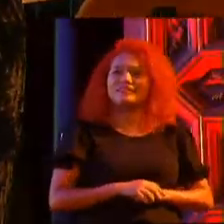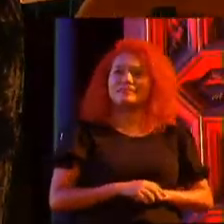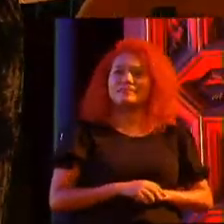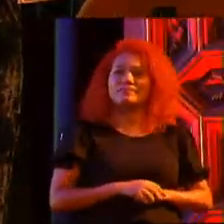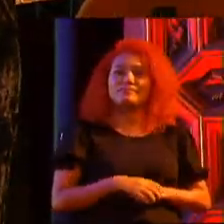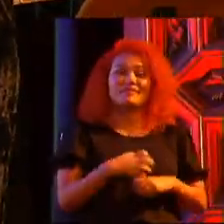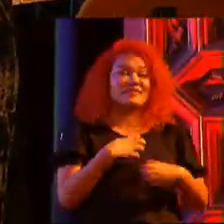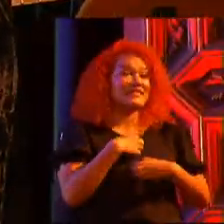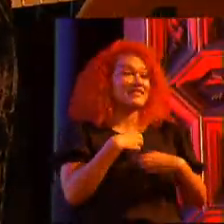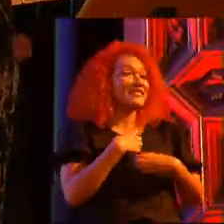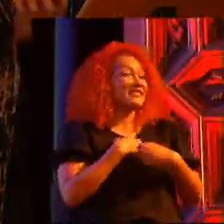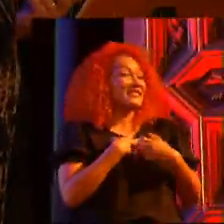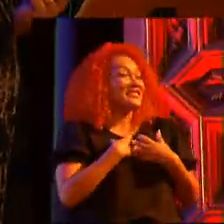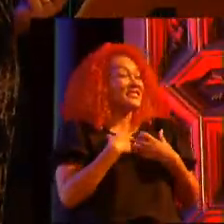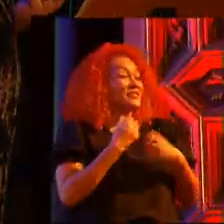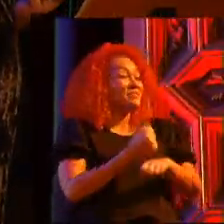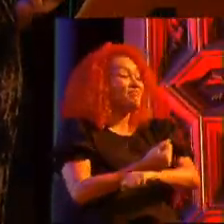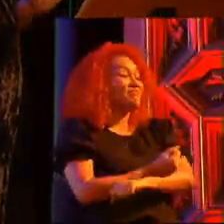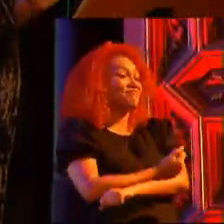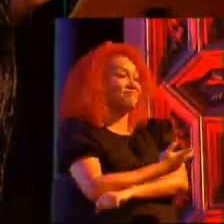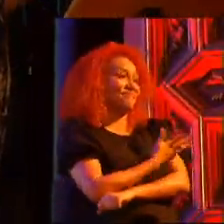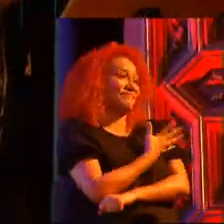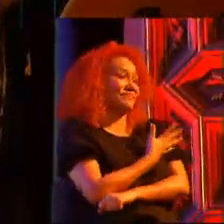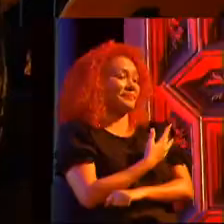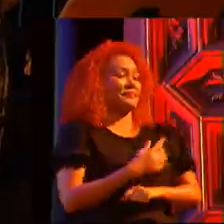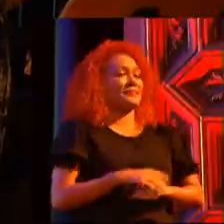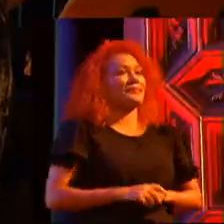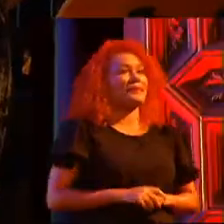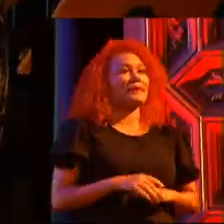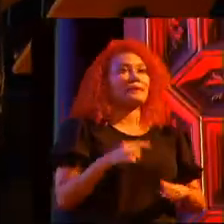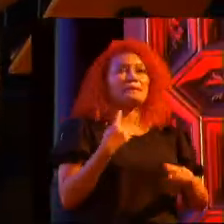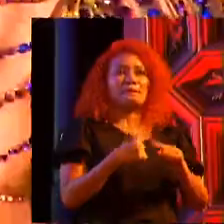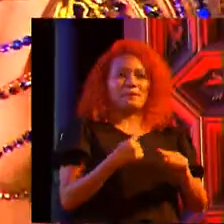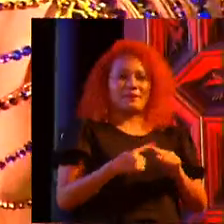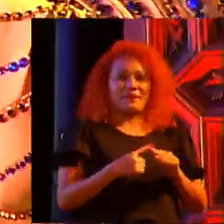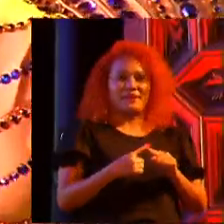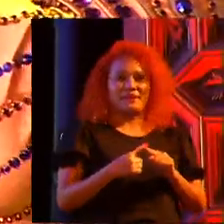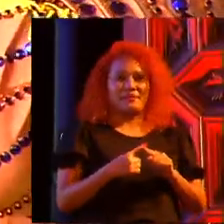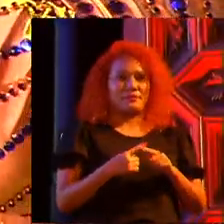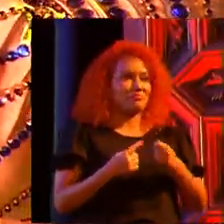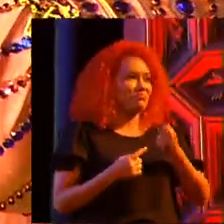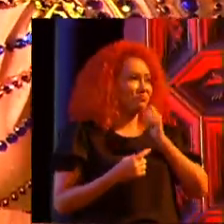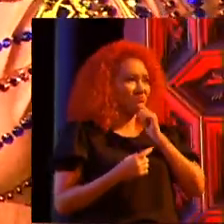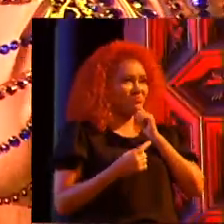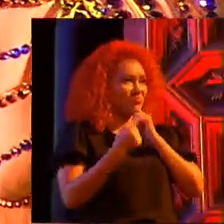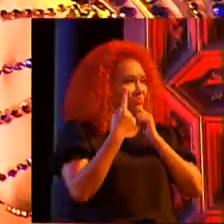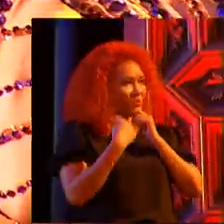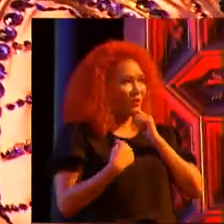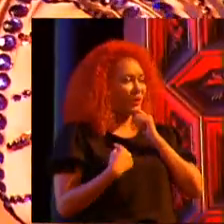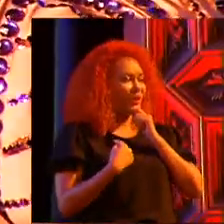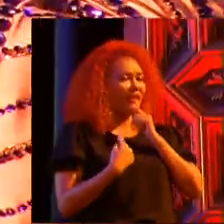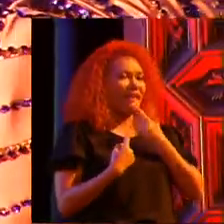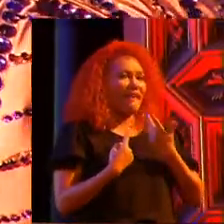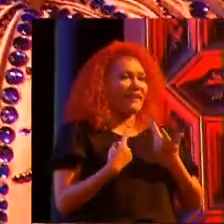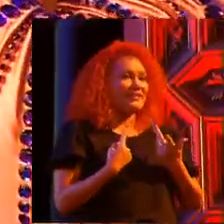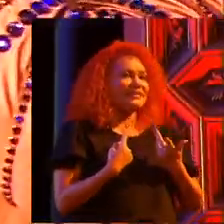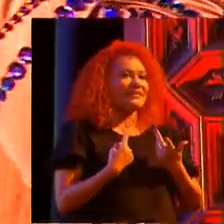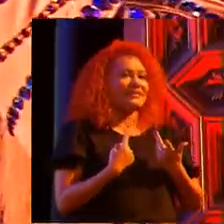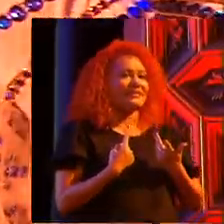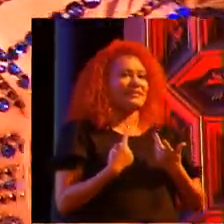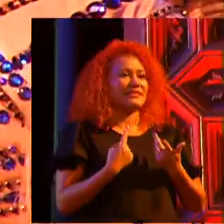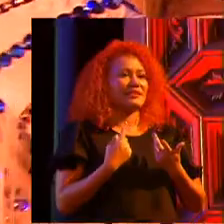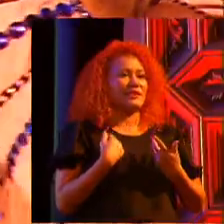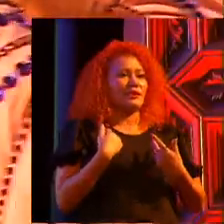Estou emocionada porque, para quem não sabe, para quem não me conhece, eu tenho um